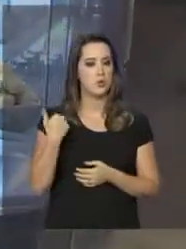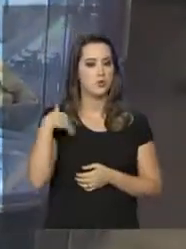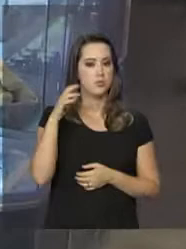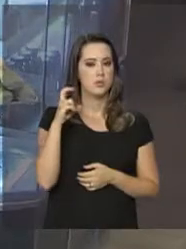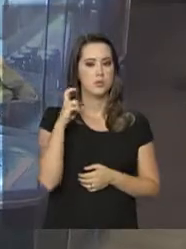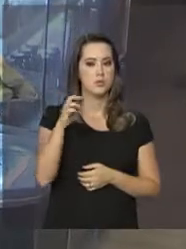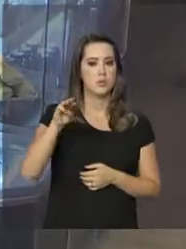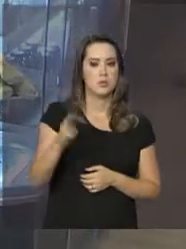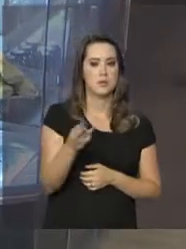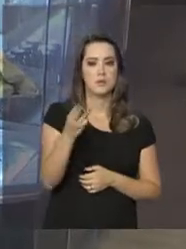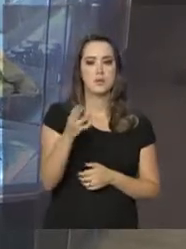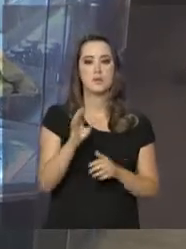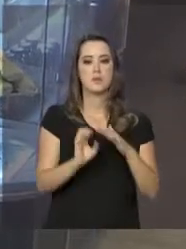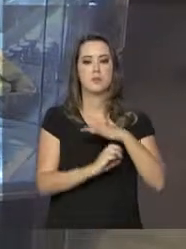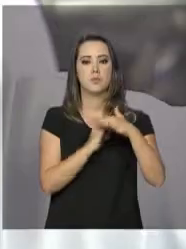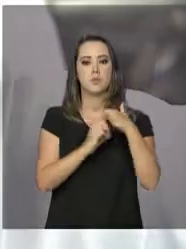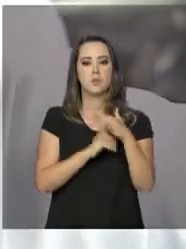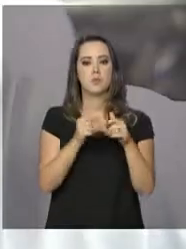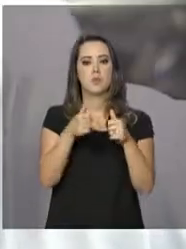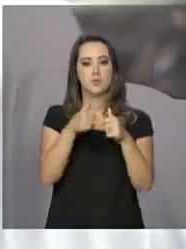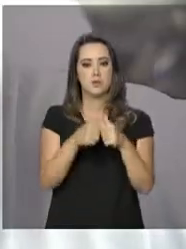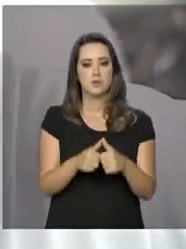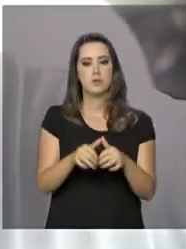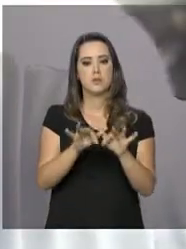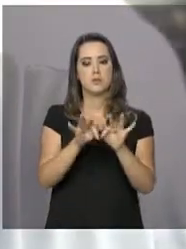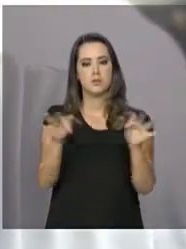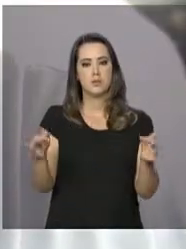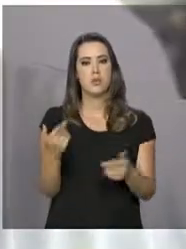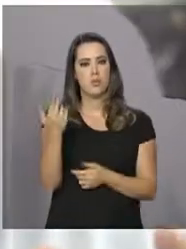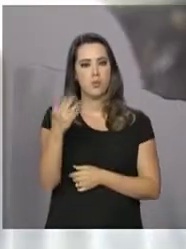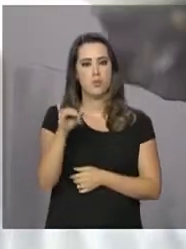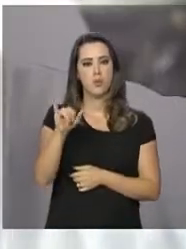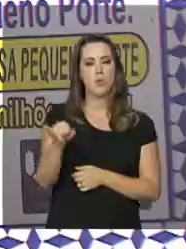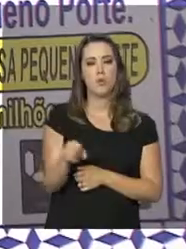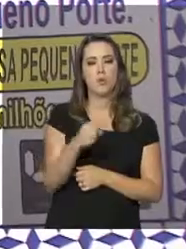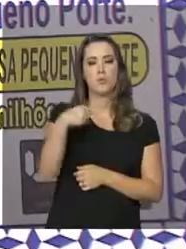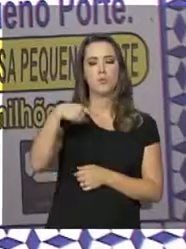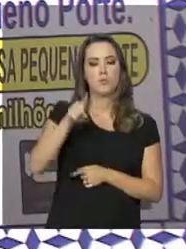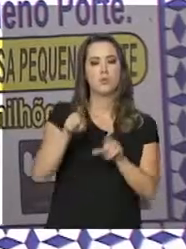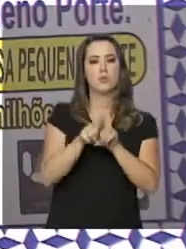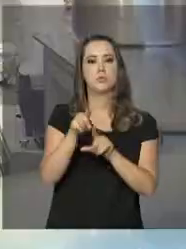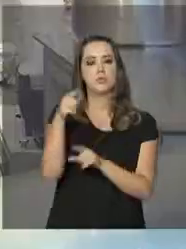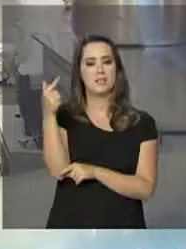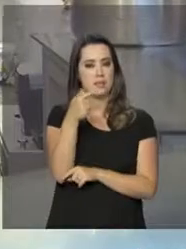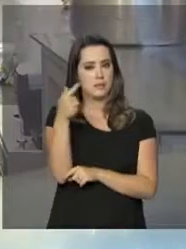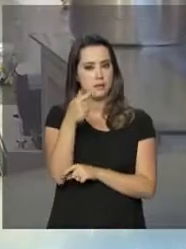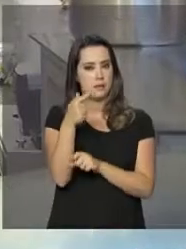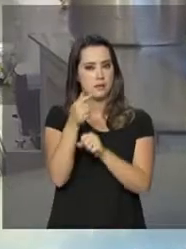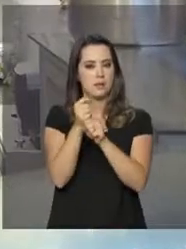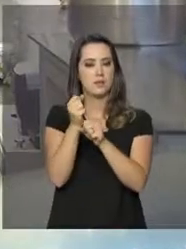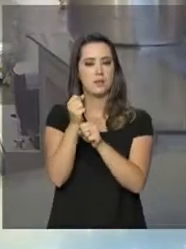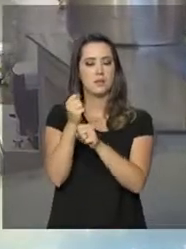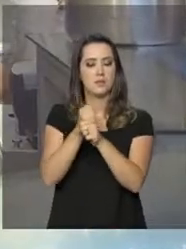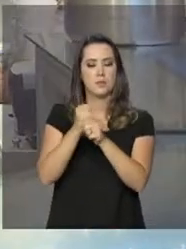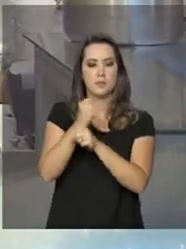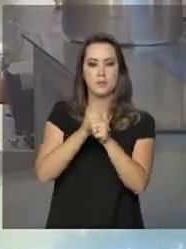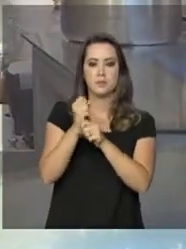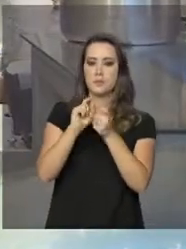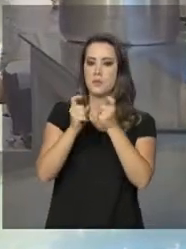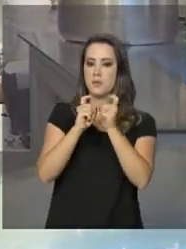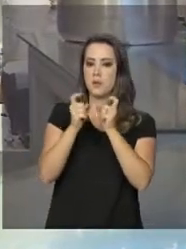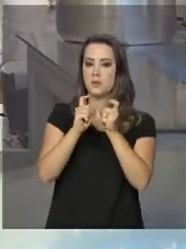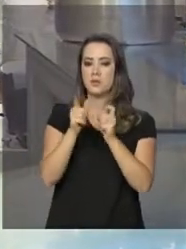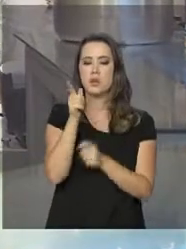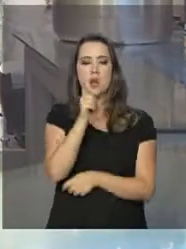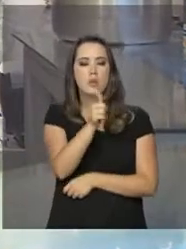que estão no simples nacional são empresários como josé erivaldo que há sete anos administra essa lanchonete em um